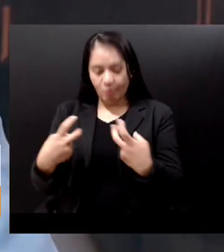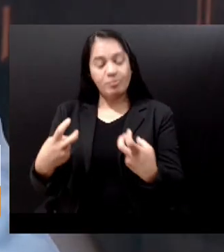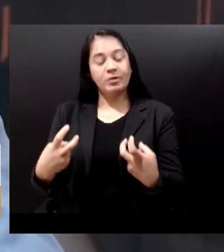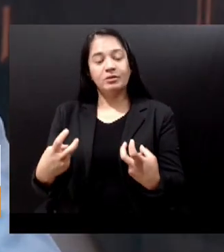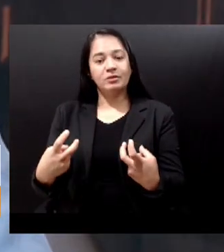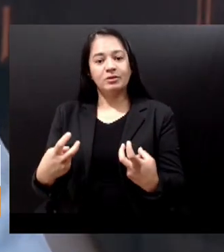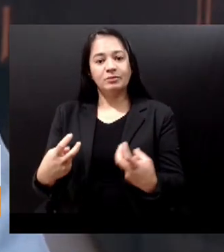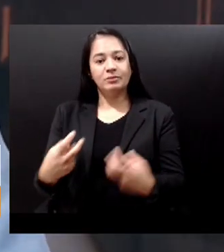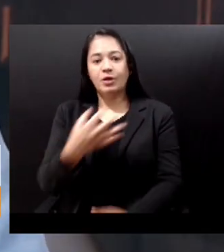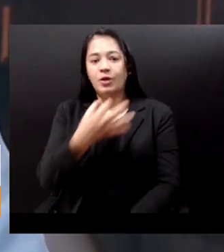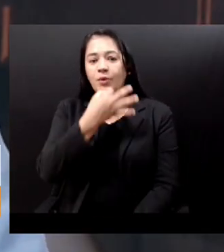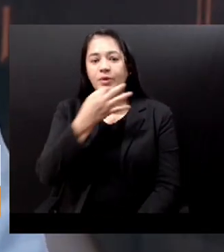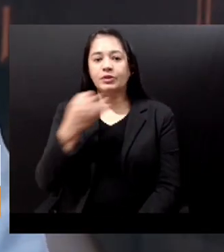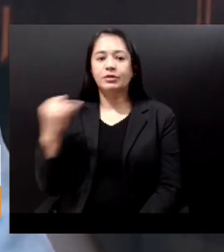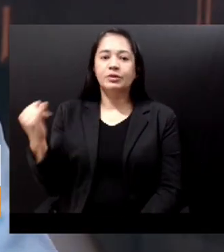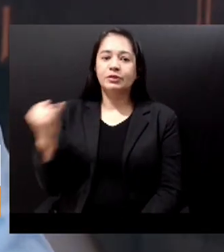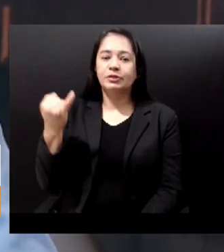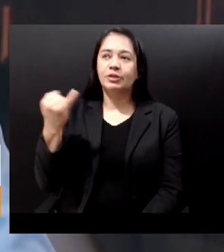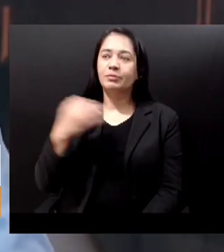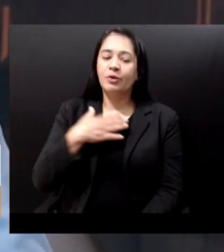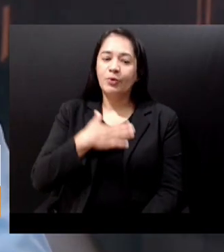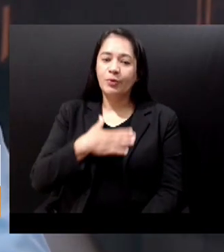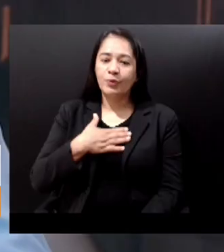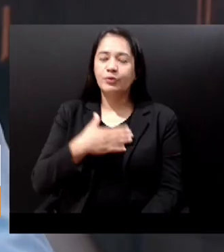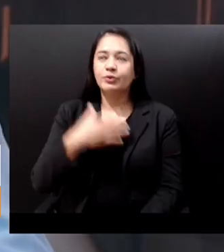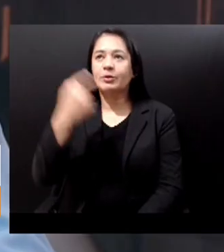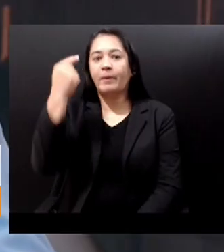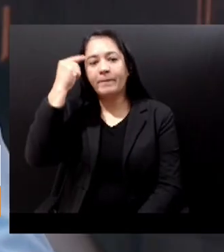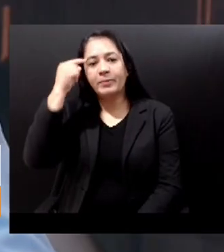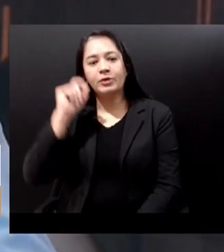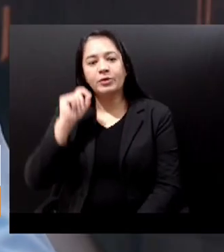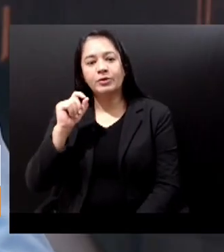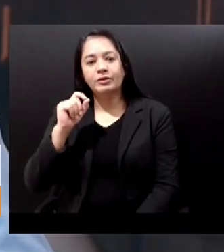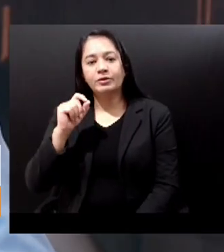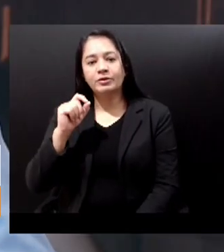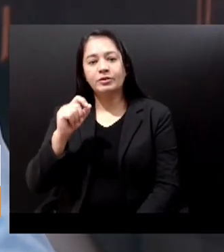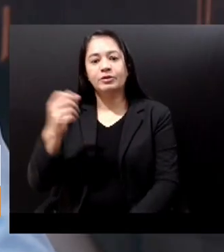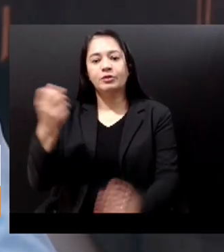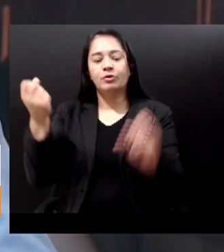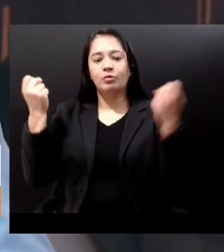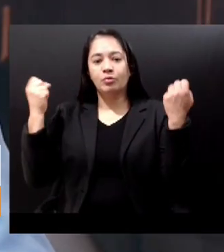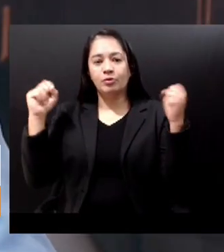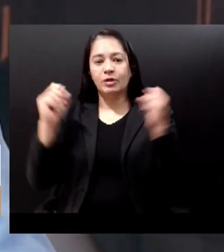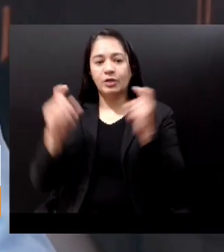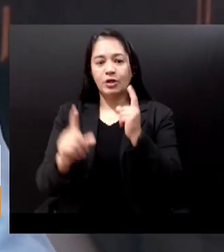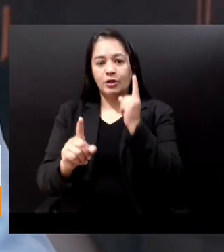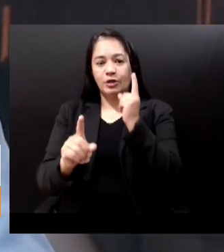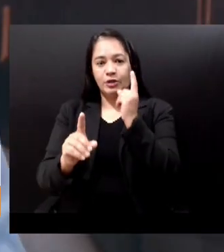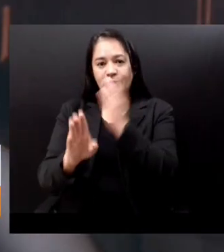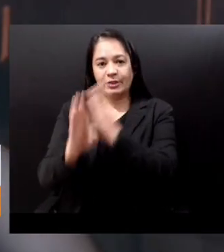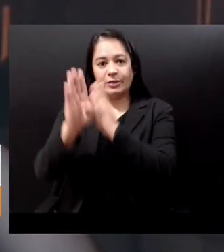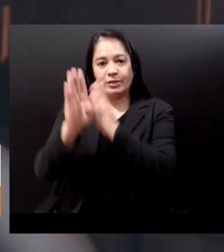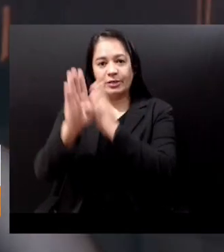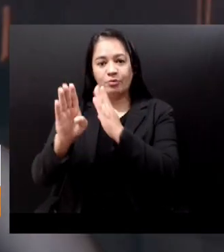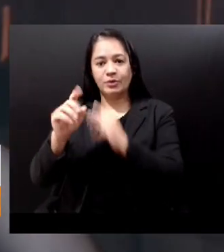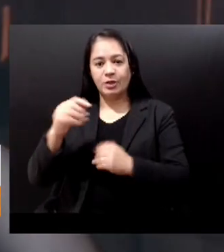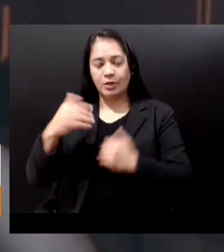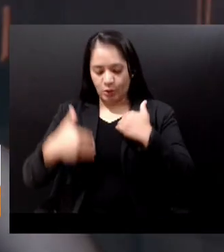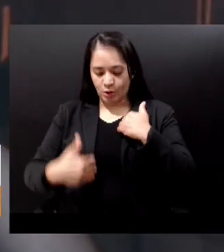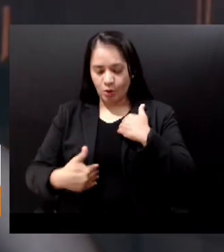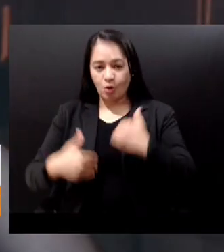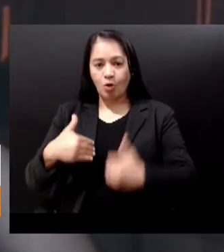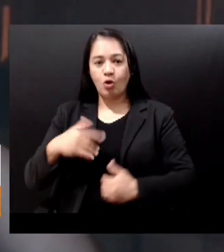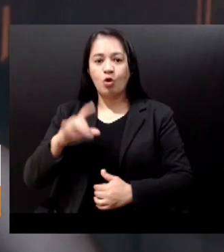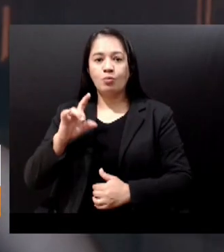coisas mais gostosas de pensar em uma prática de exercício é descobrir que o corpo ele não é só um ornamento, mas